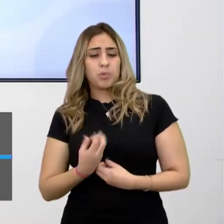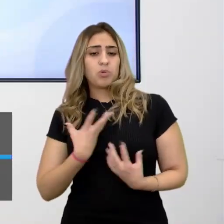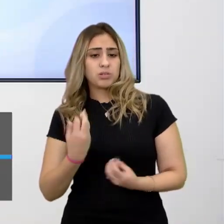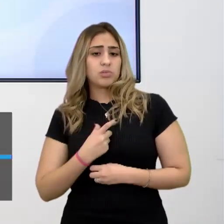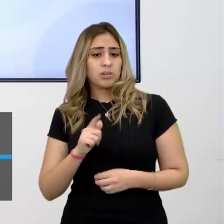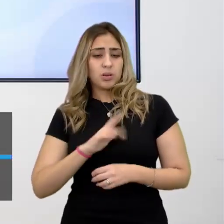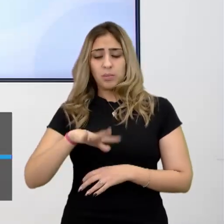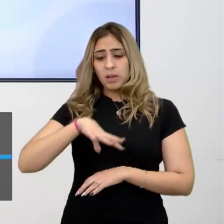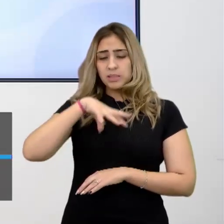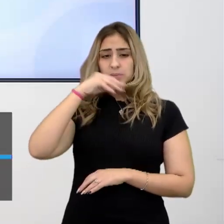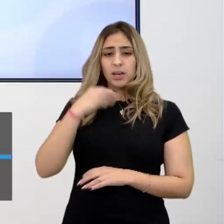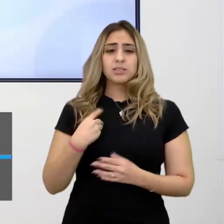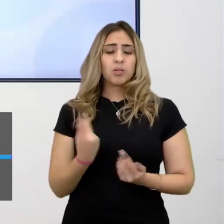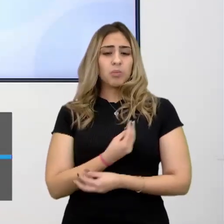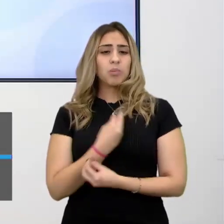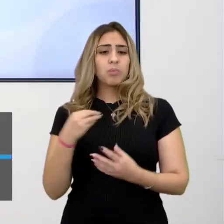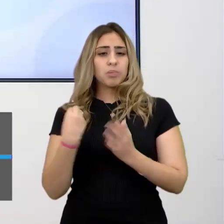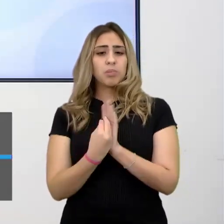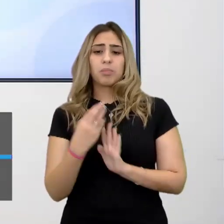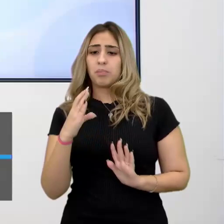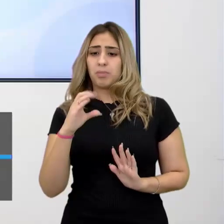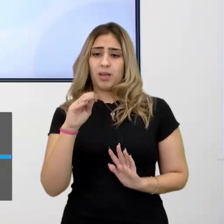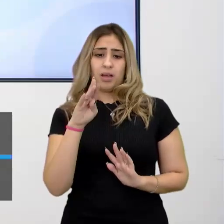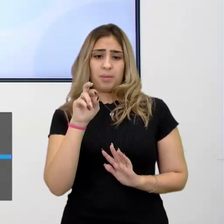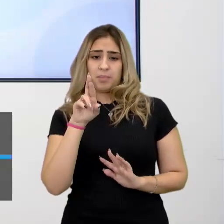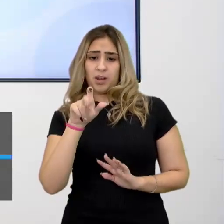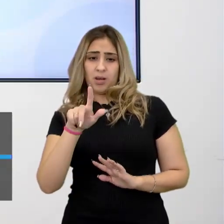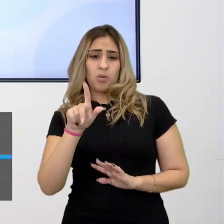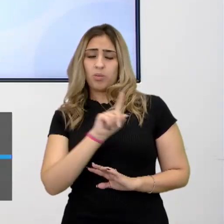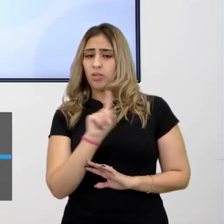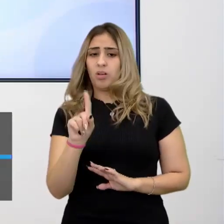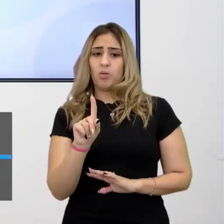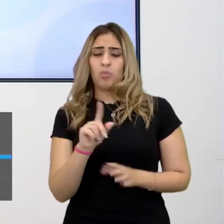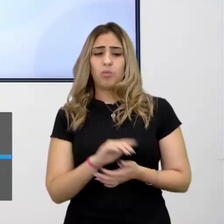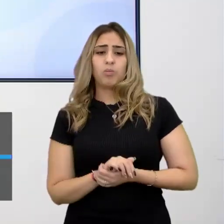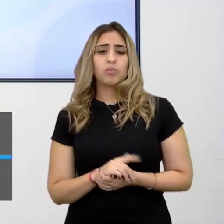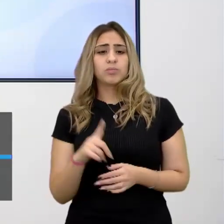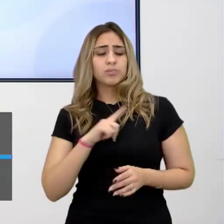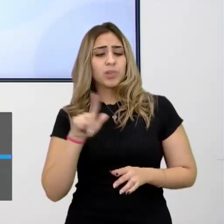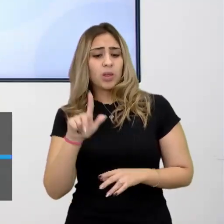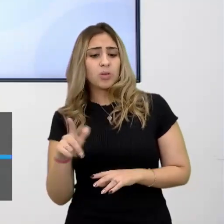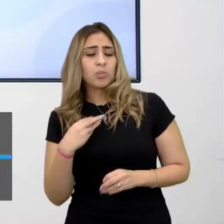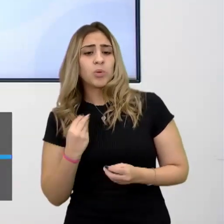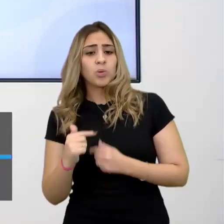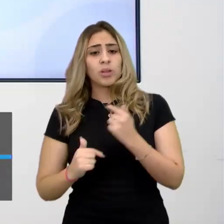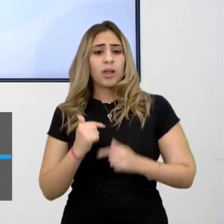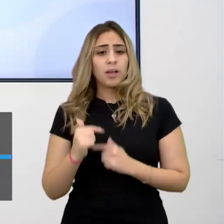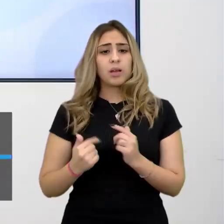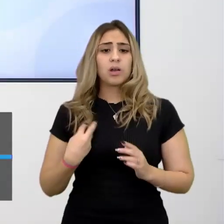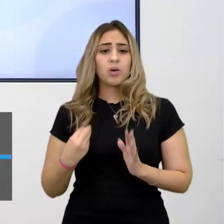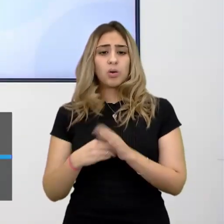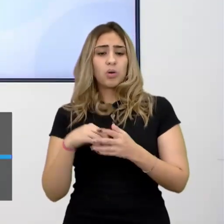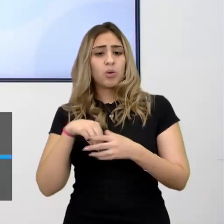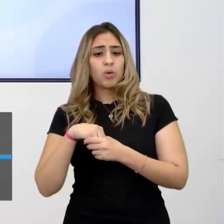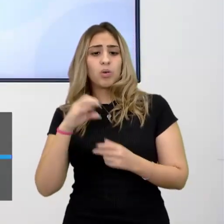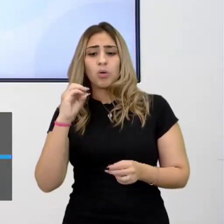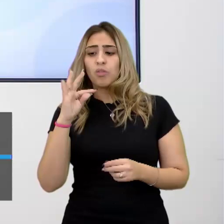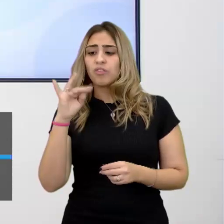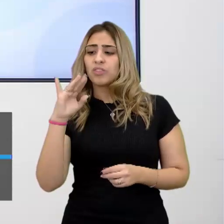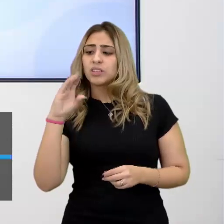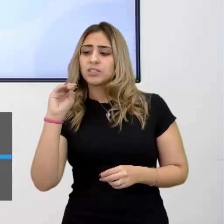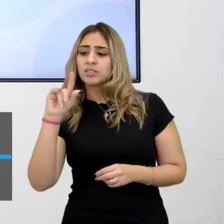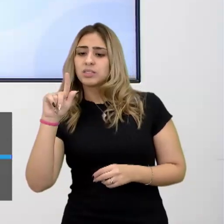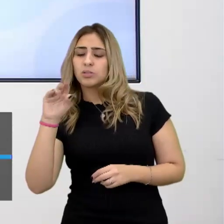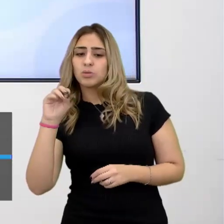tinha uma inspiração. Para Cabral de Melo Neto, não. A literatura vinha com muito trabalho, como o ofício de um engenheiro,